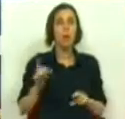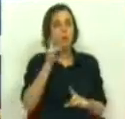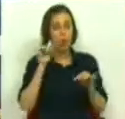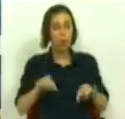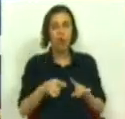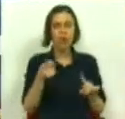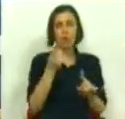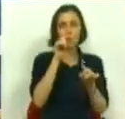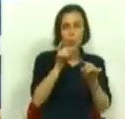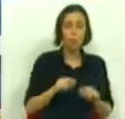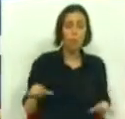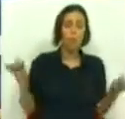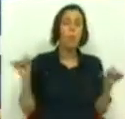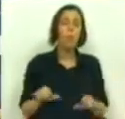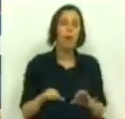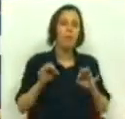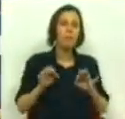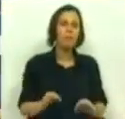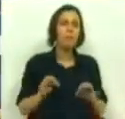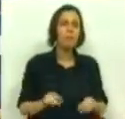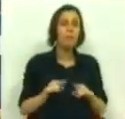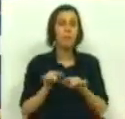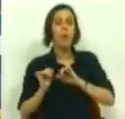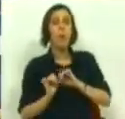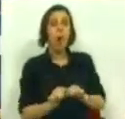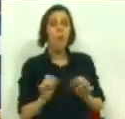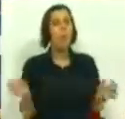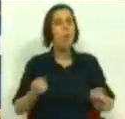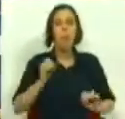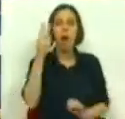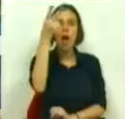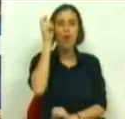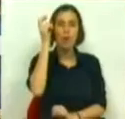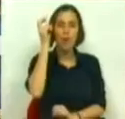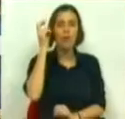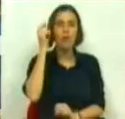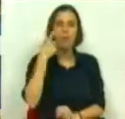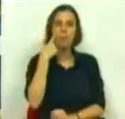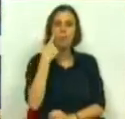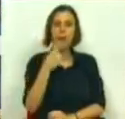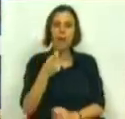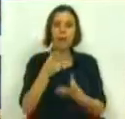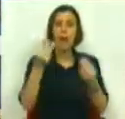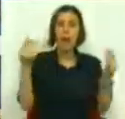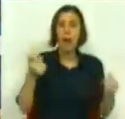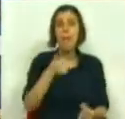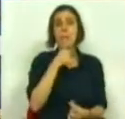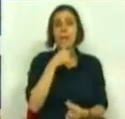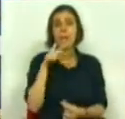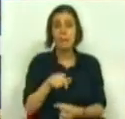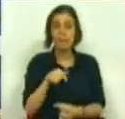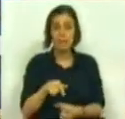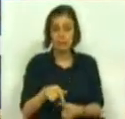dia já não é isso. O pior é mesmo o facto desta oposição não ter coragem para reconhecer que muitas medidas